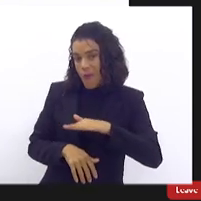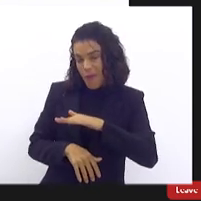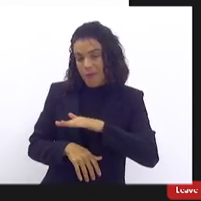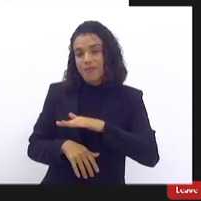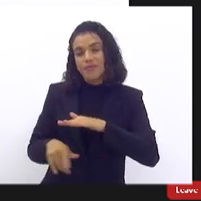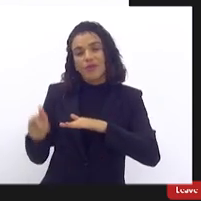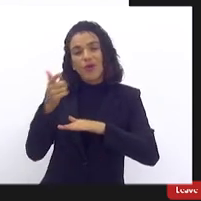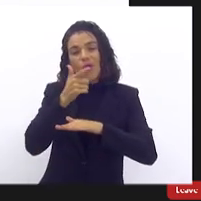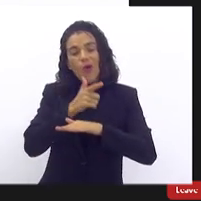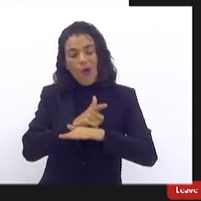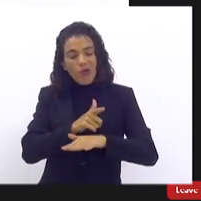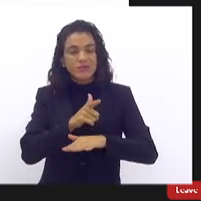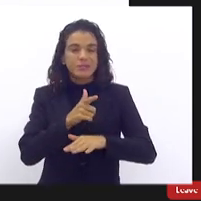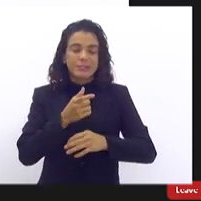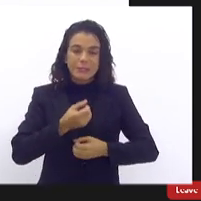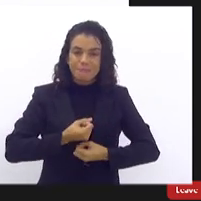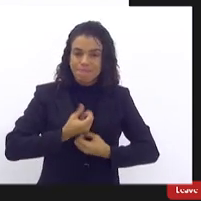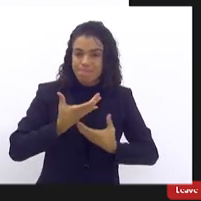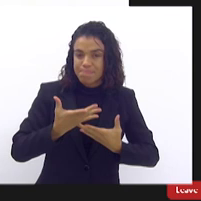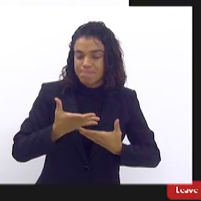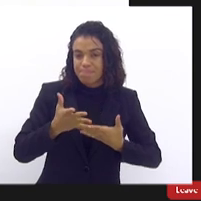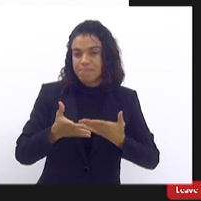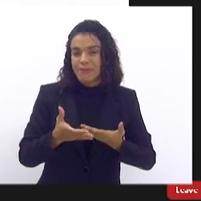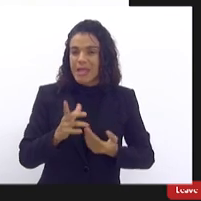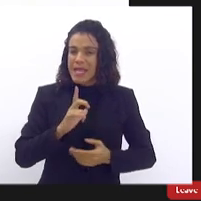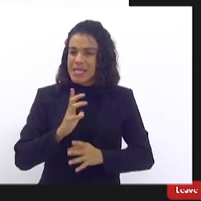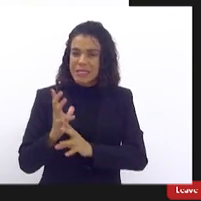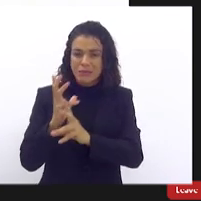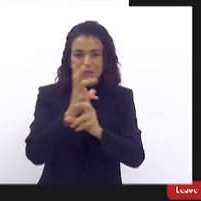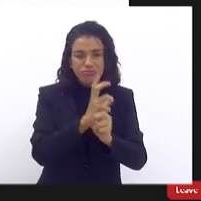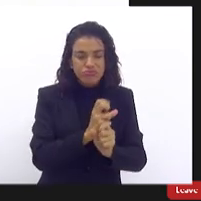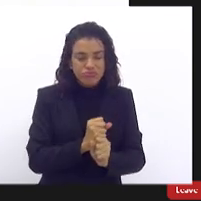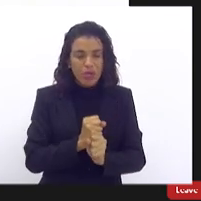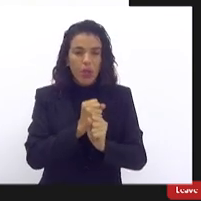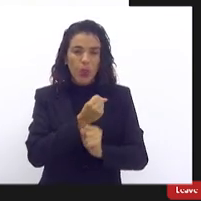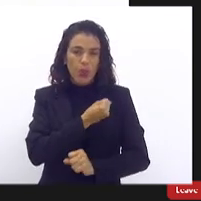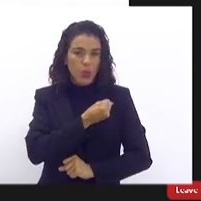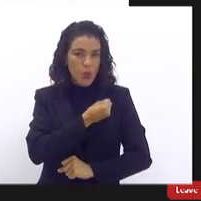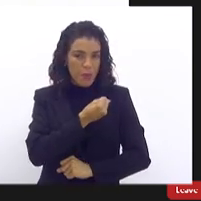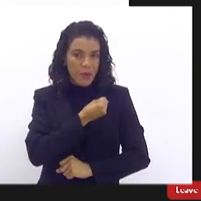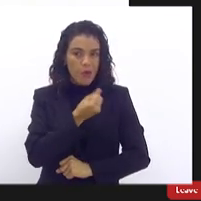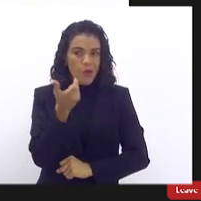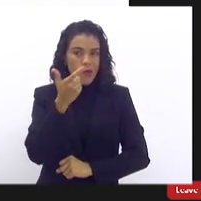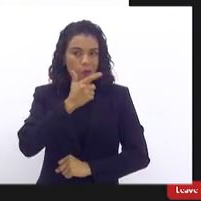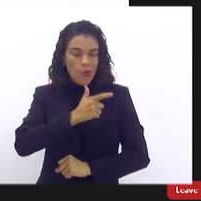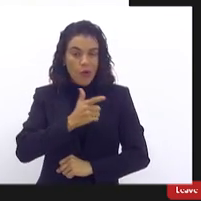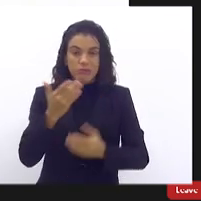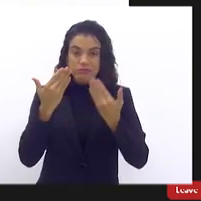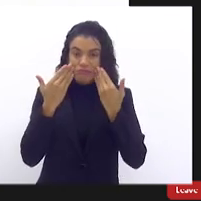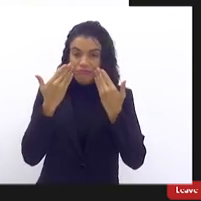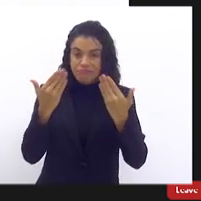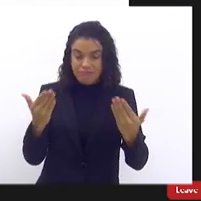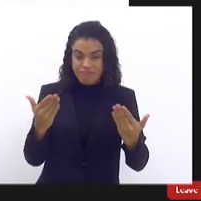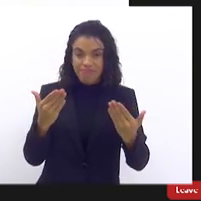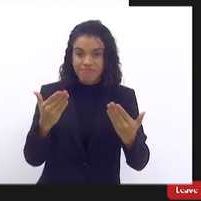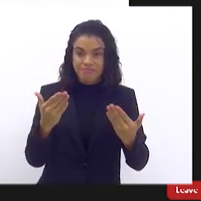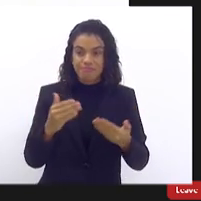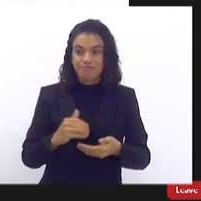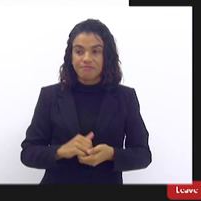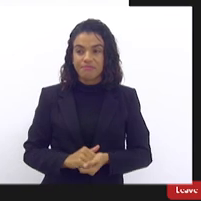ela poder se colocar. E eu acho que esses números conseguem muito bem dar conta